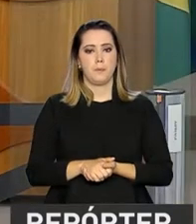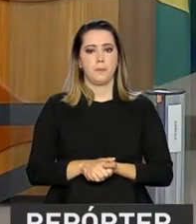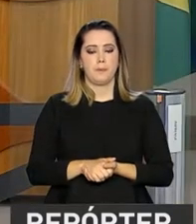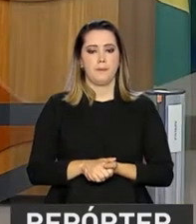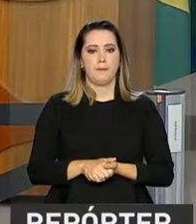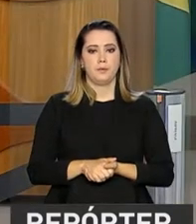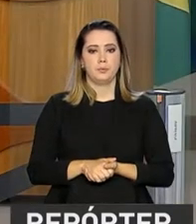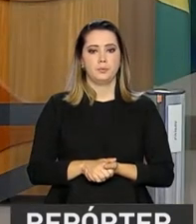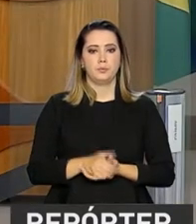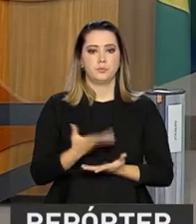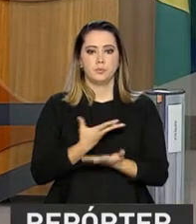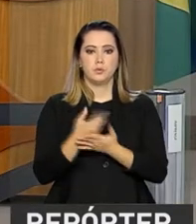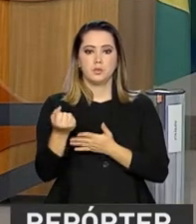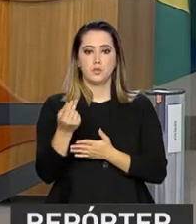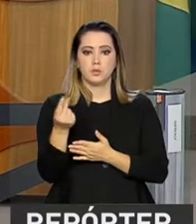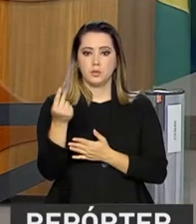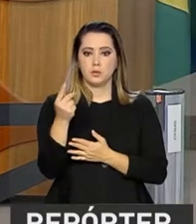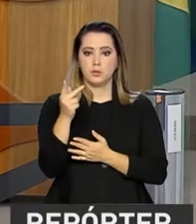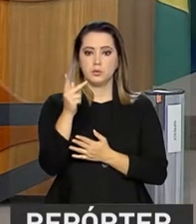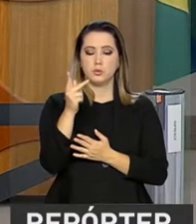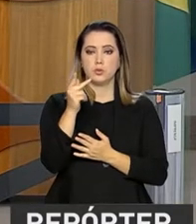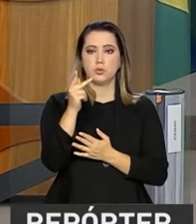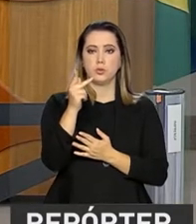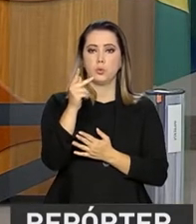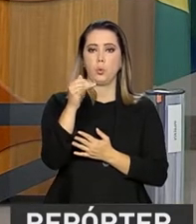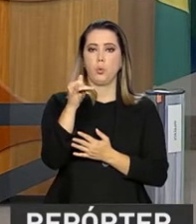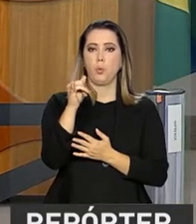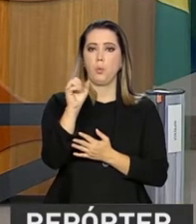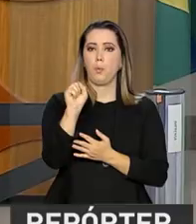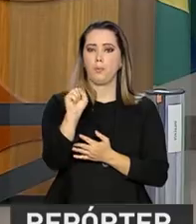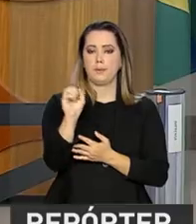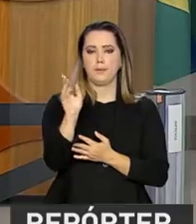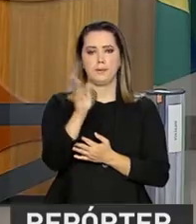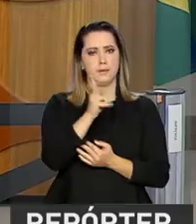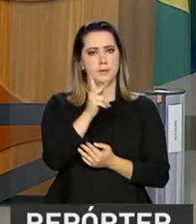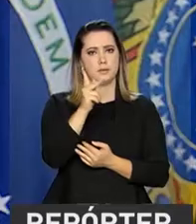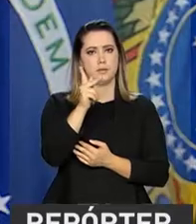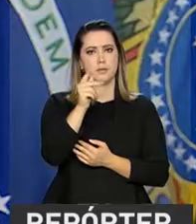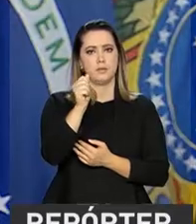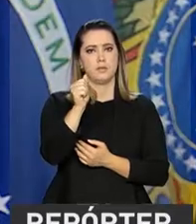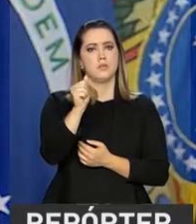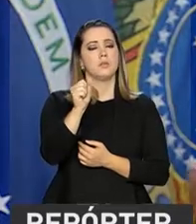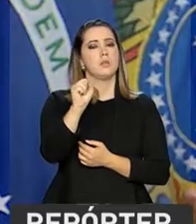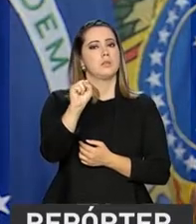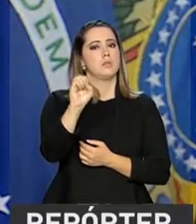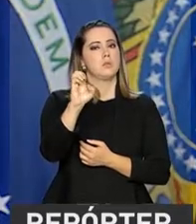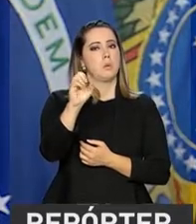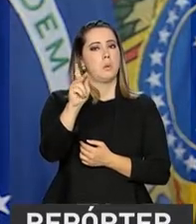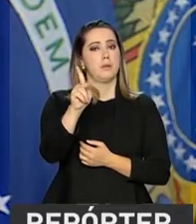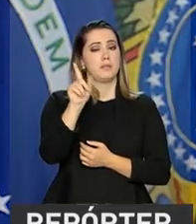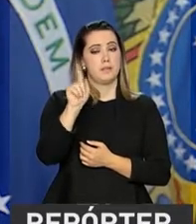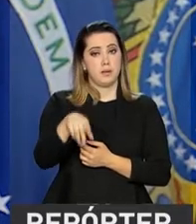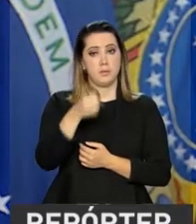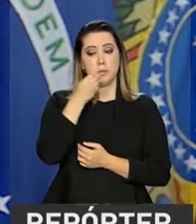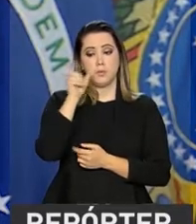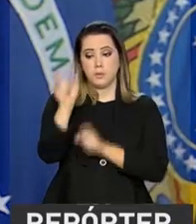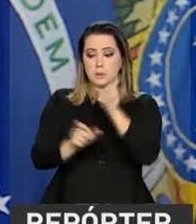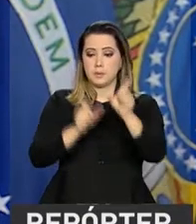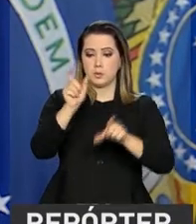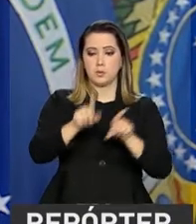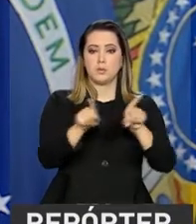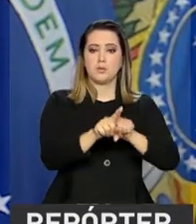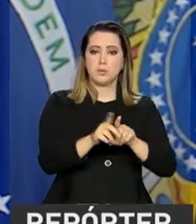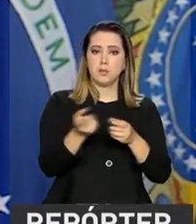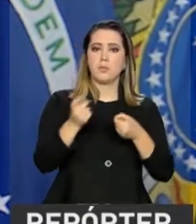o saque do pis pasep é positivo para os beneficiados mas é também mais um estímulo para a retomada do